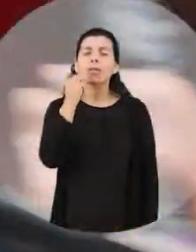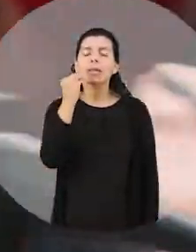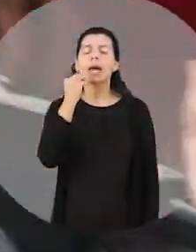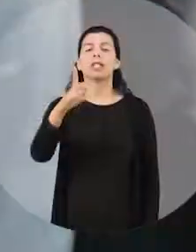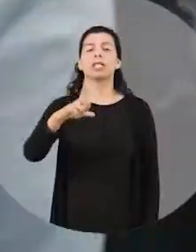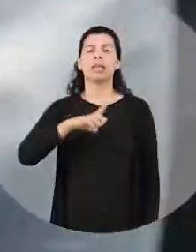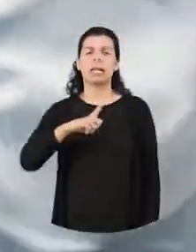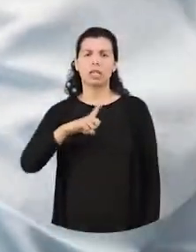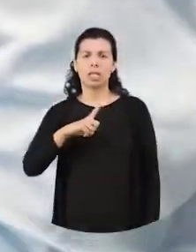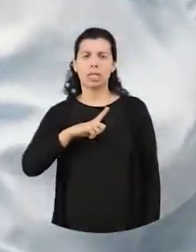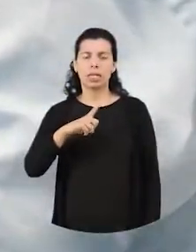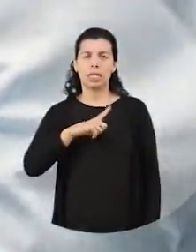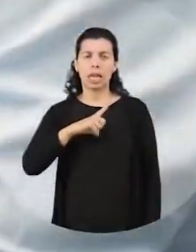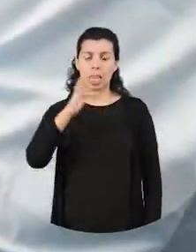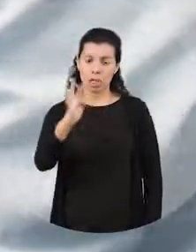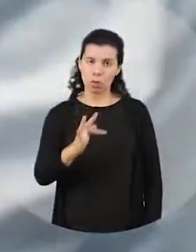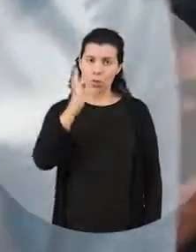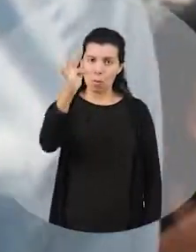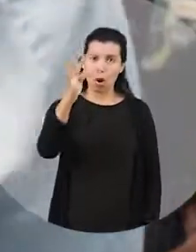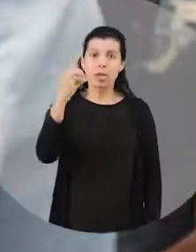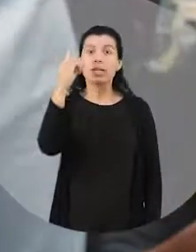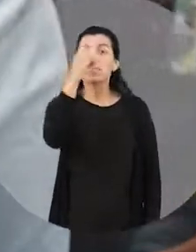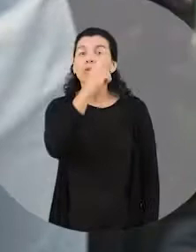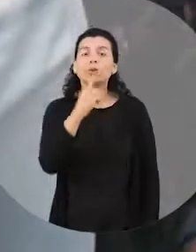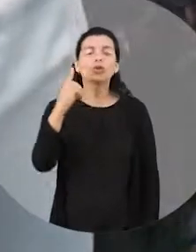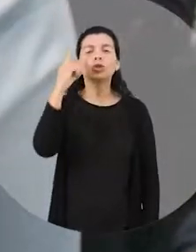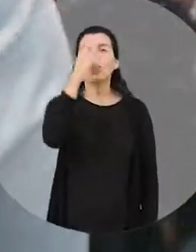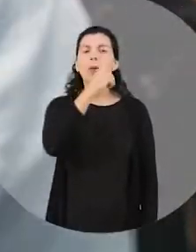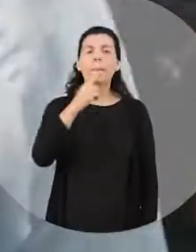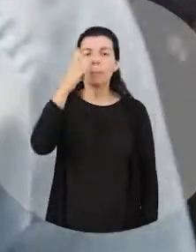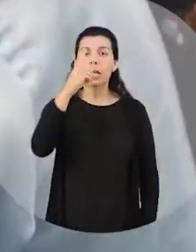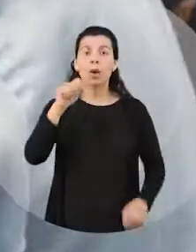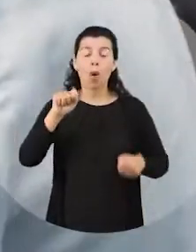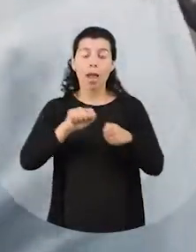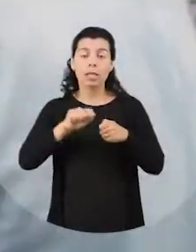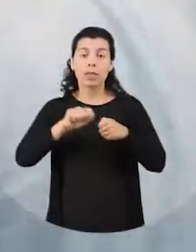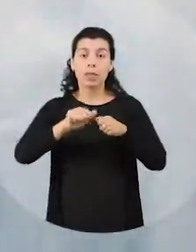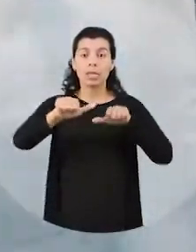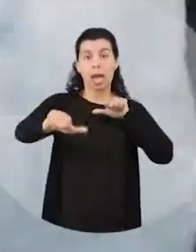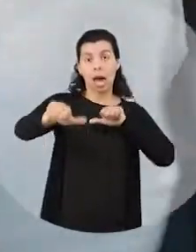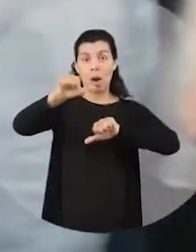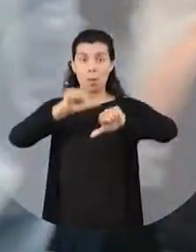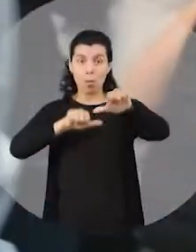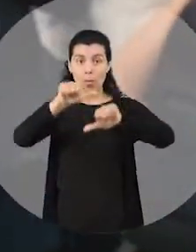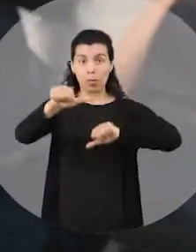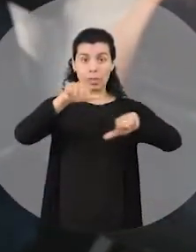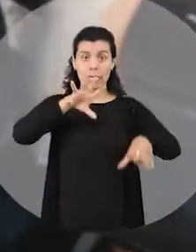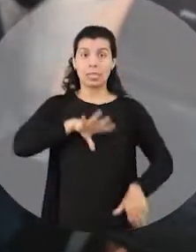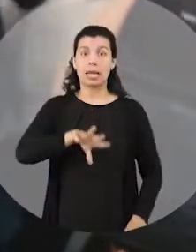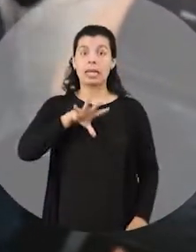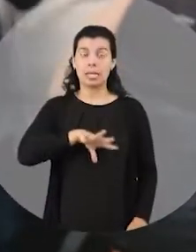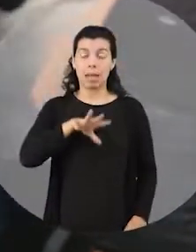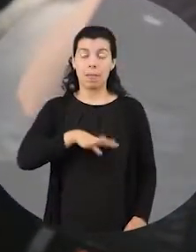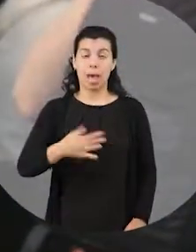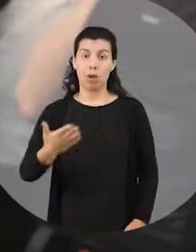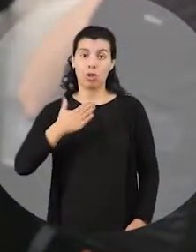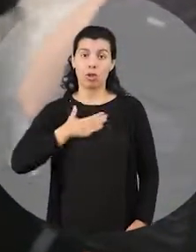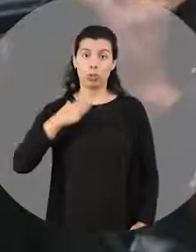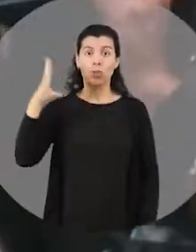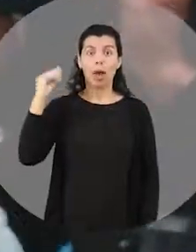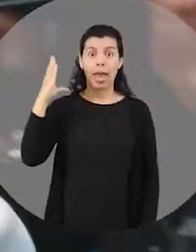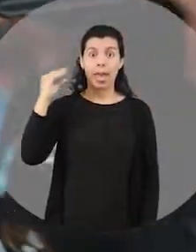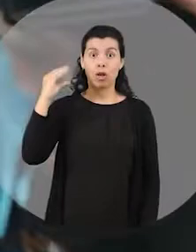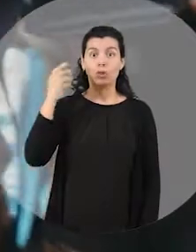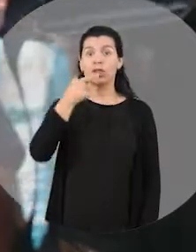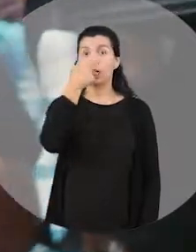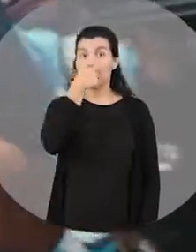a autoridade que a gente tem no próximo domingo é de fazer a mudança nessa